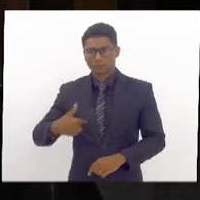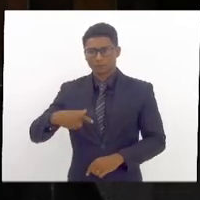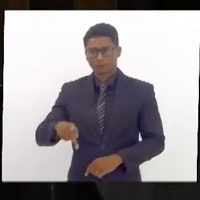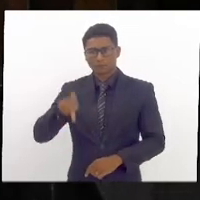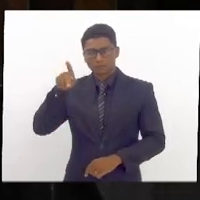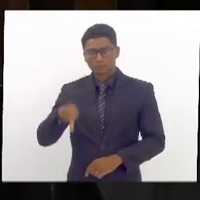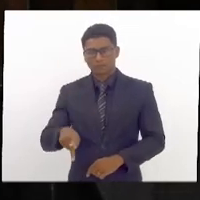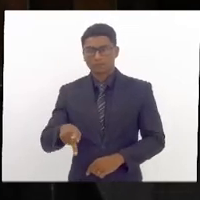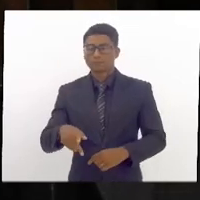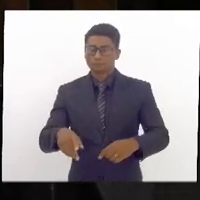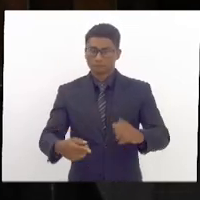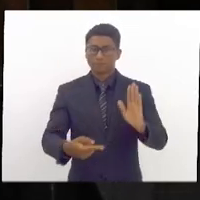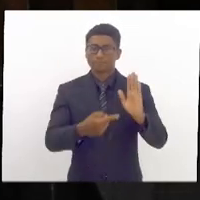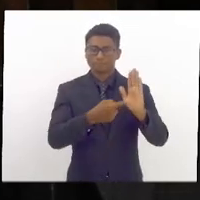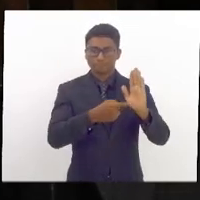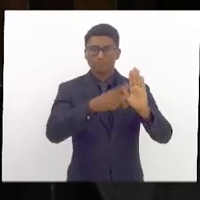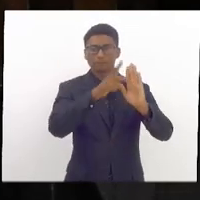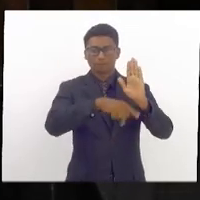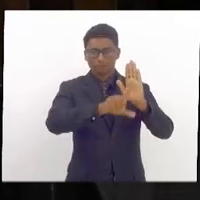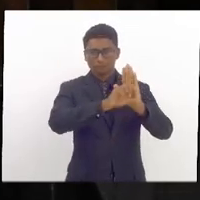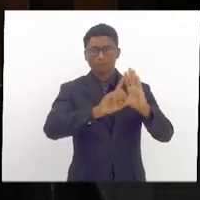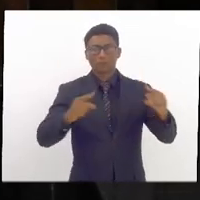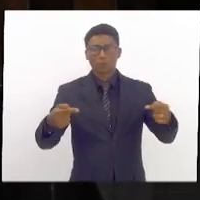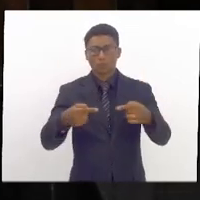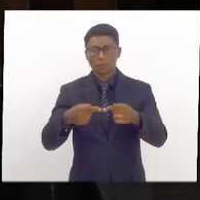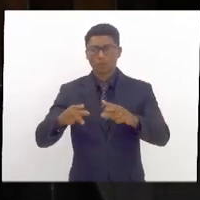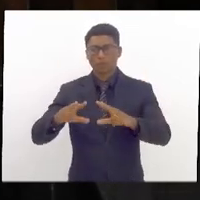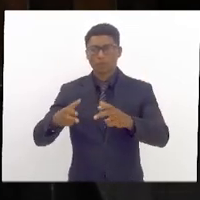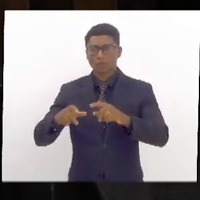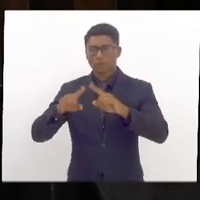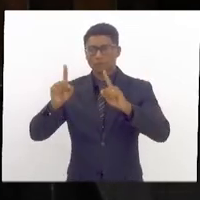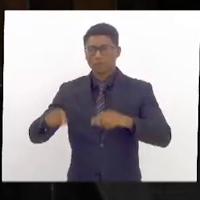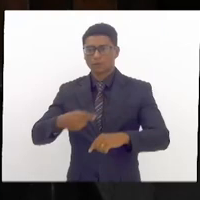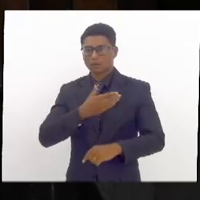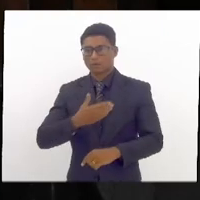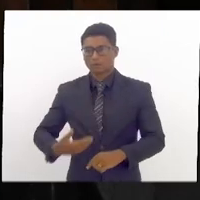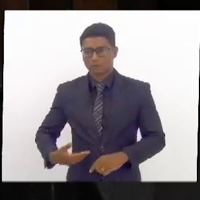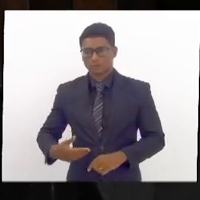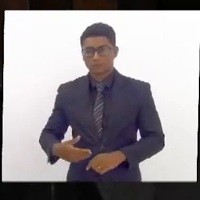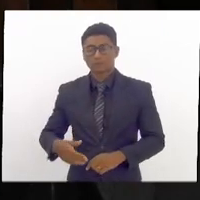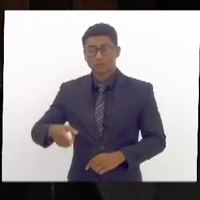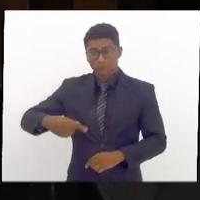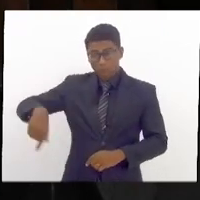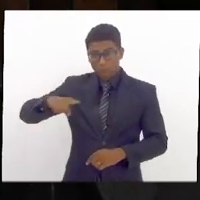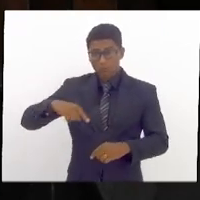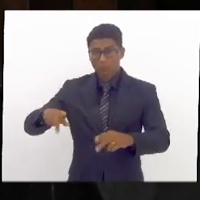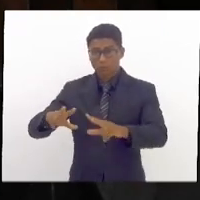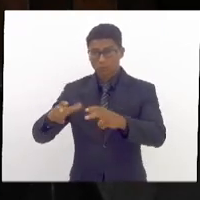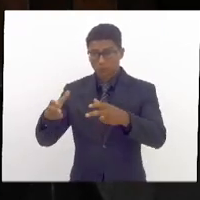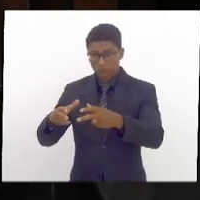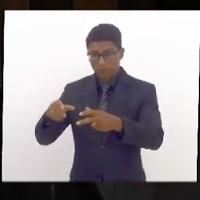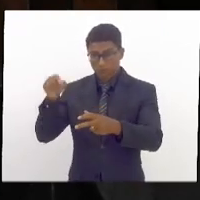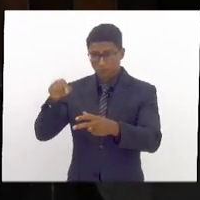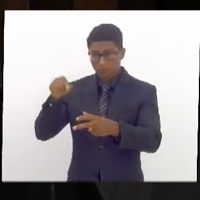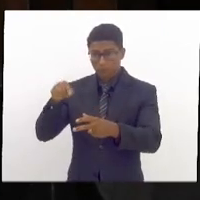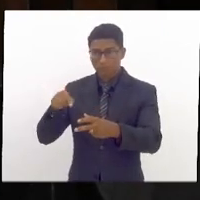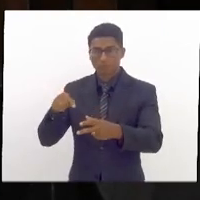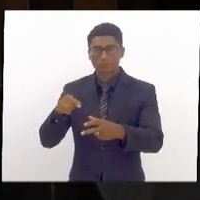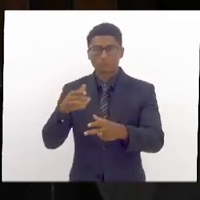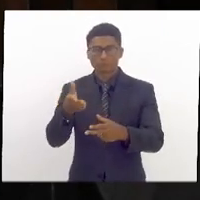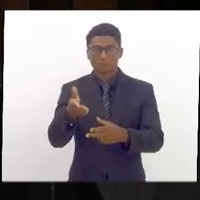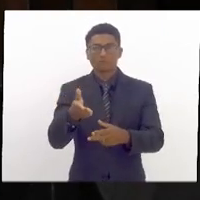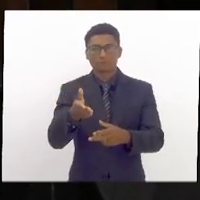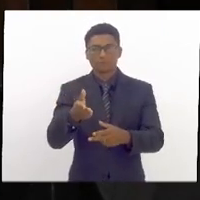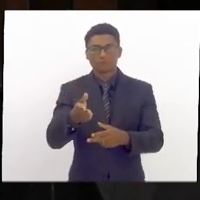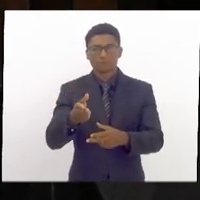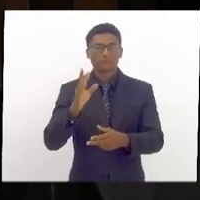matéria envolve a Comissão de Servidores Públicos, local onde nós temos produzido muito e me orgulho, estou aqui com o deputado vice-presidente